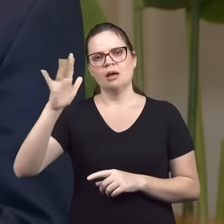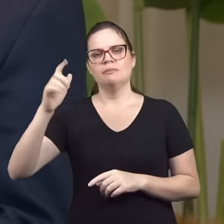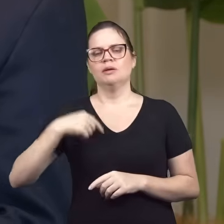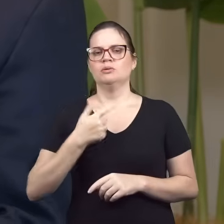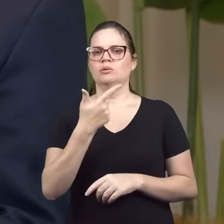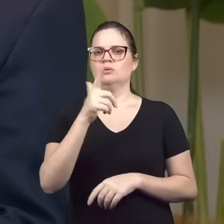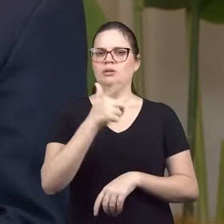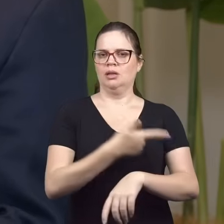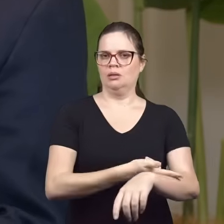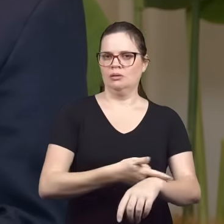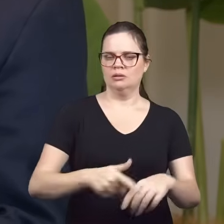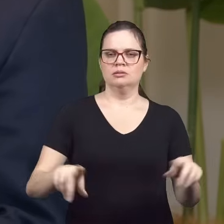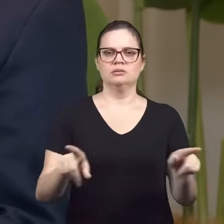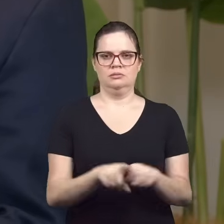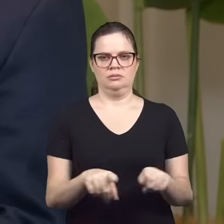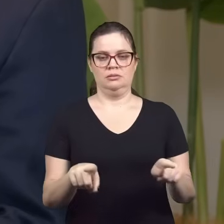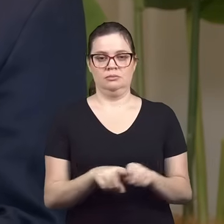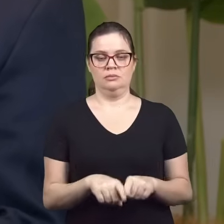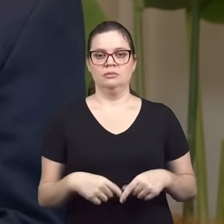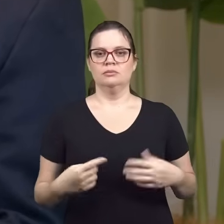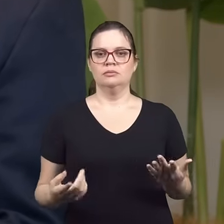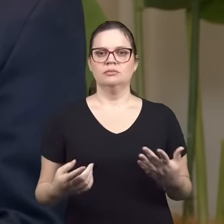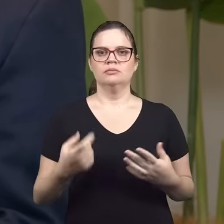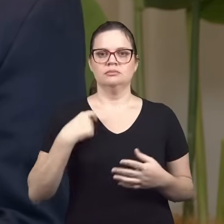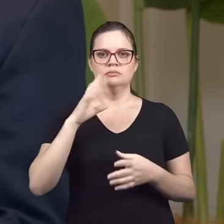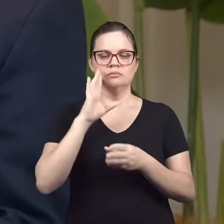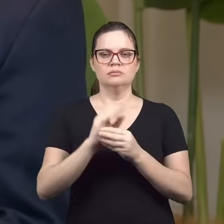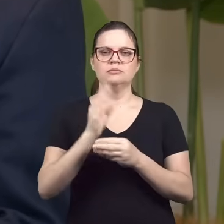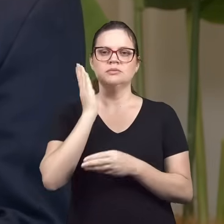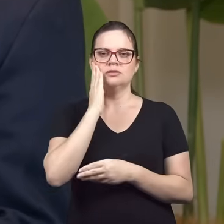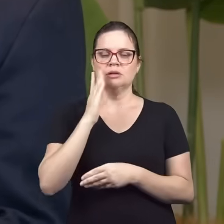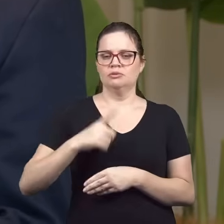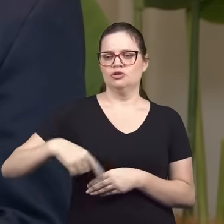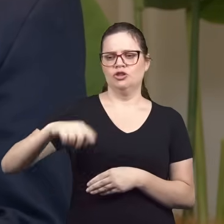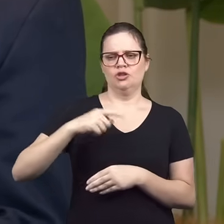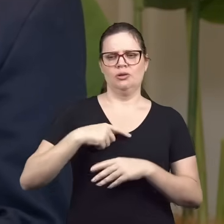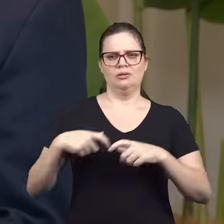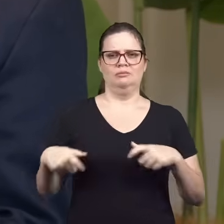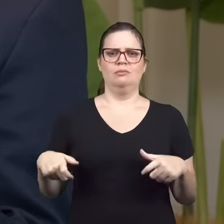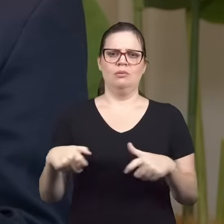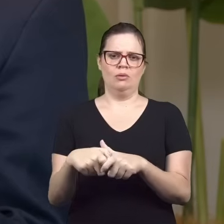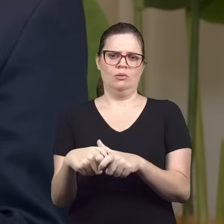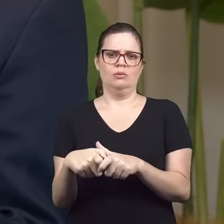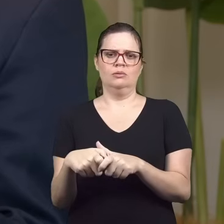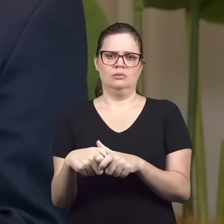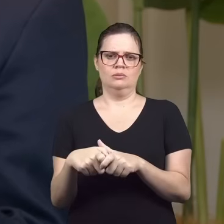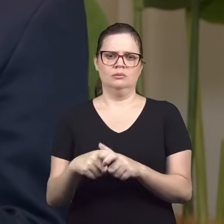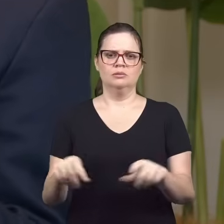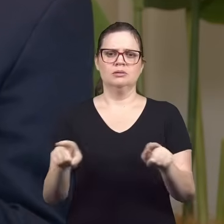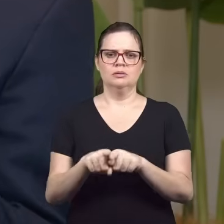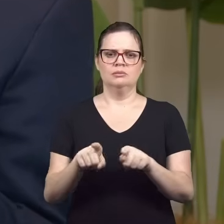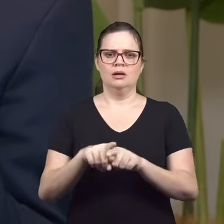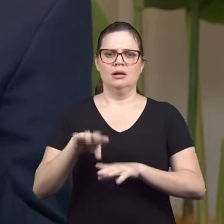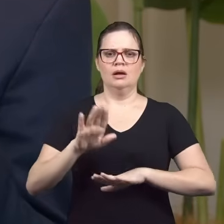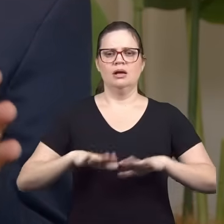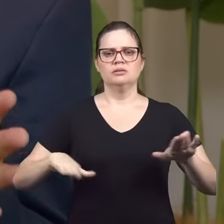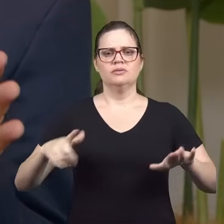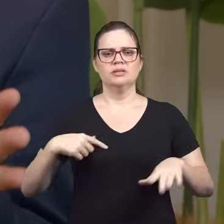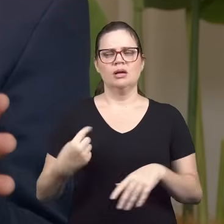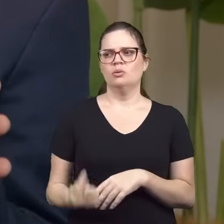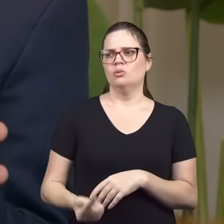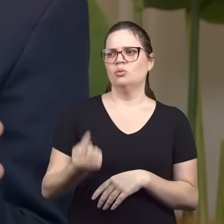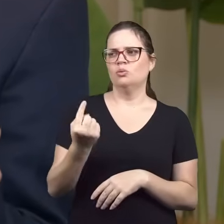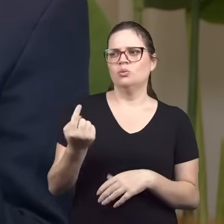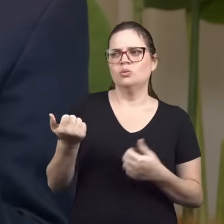né? E inclusive, normalmente somos a minoria, para não dizer que, às vezes, é um